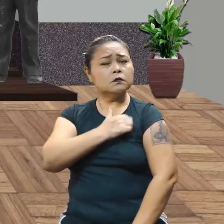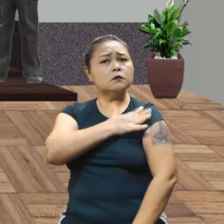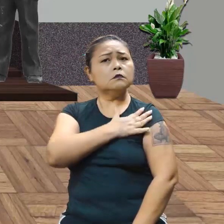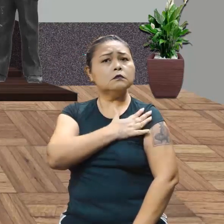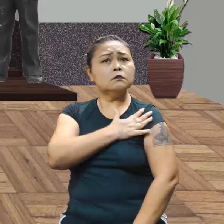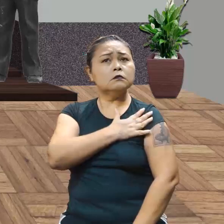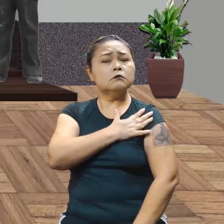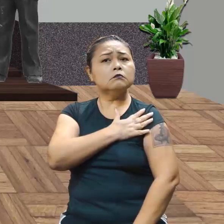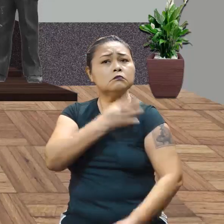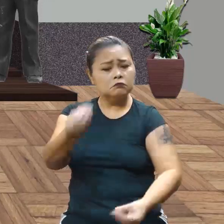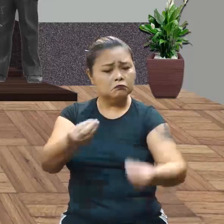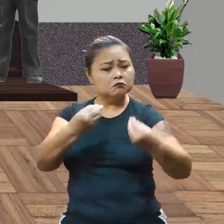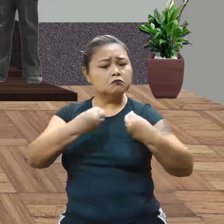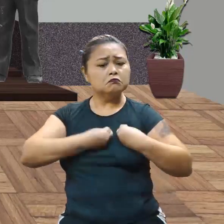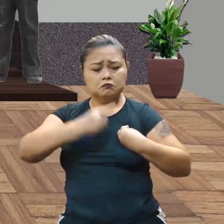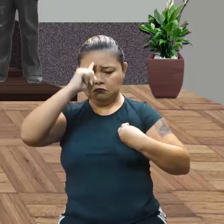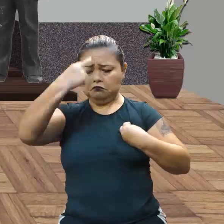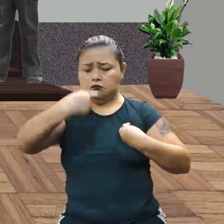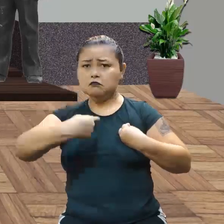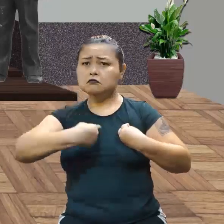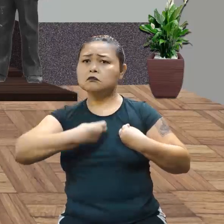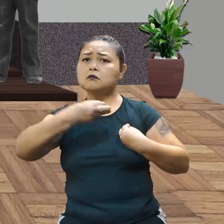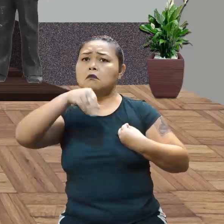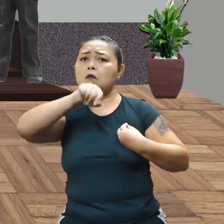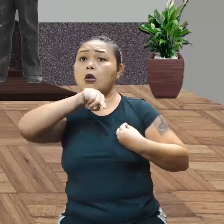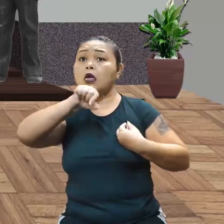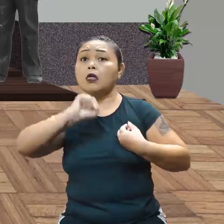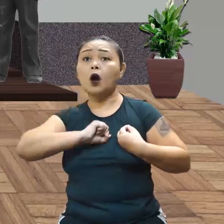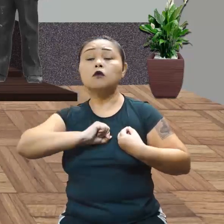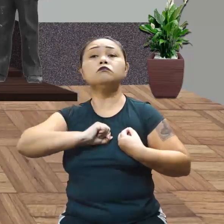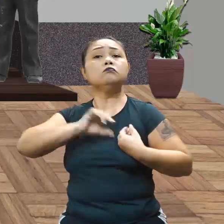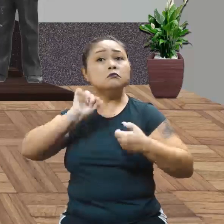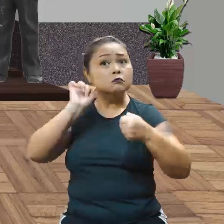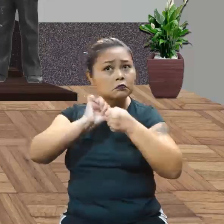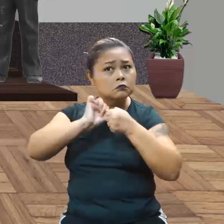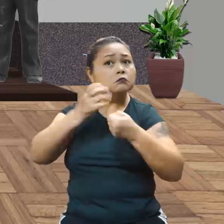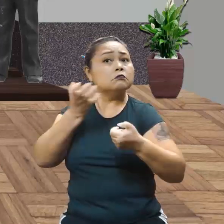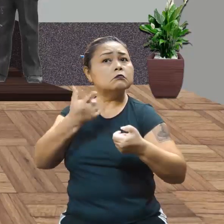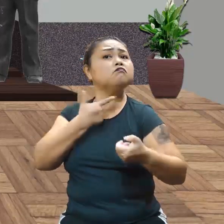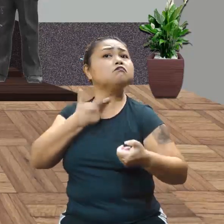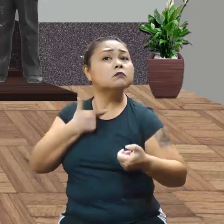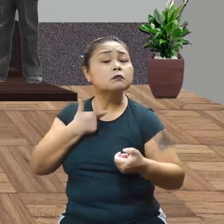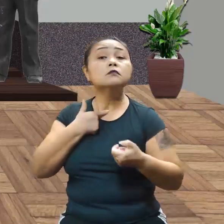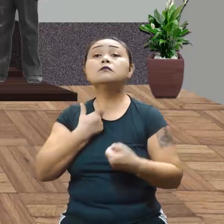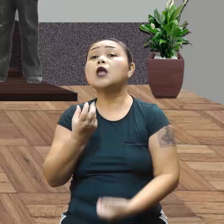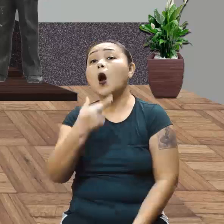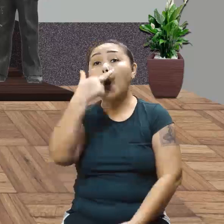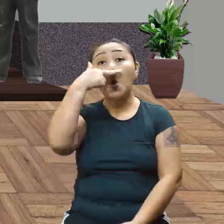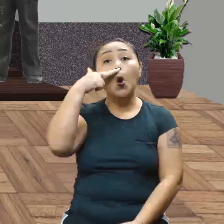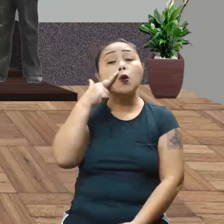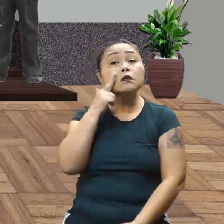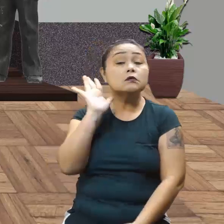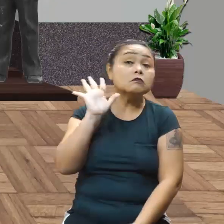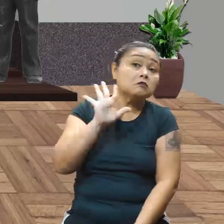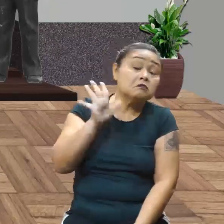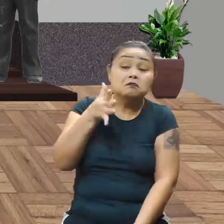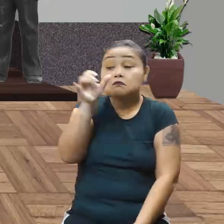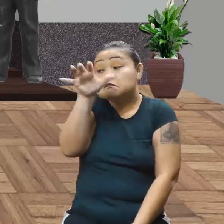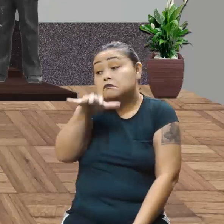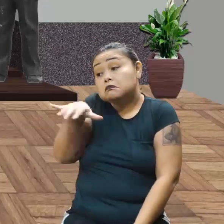ele recebe essa missão. E ele queria cumprir essa missão. Então, Rondon, por uns,